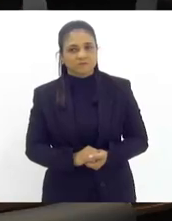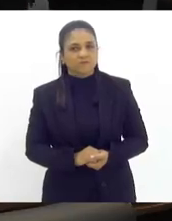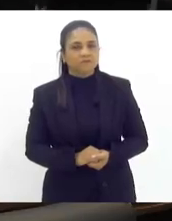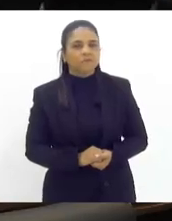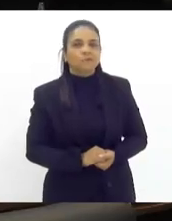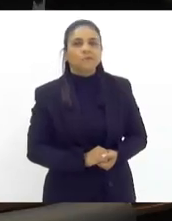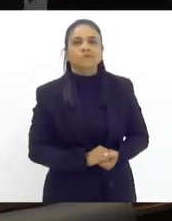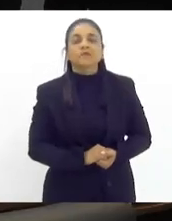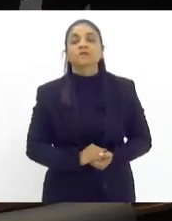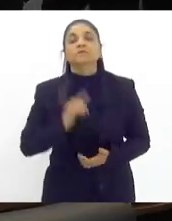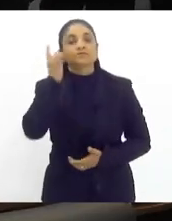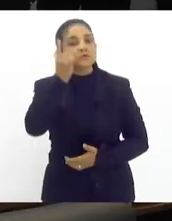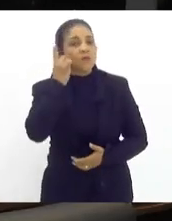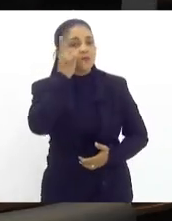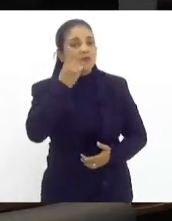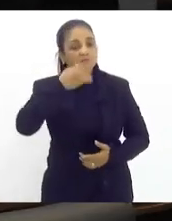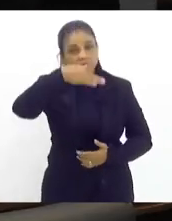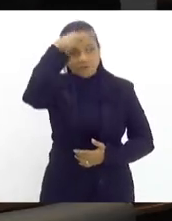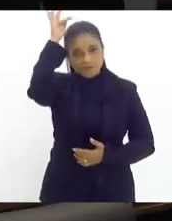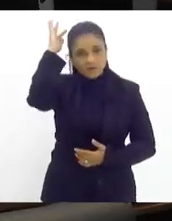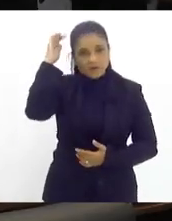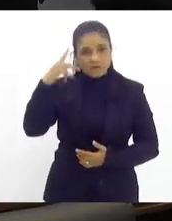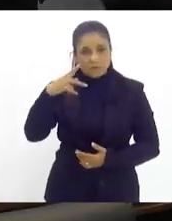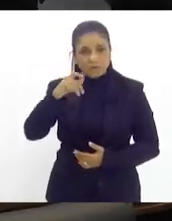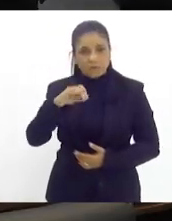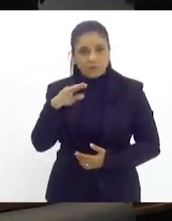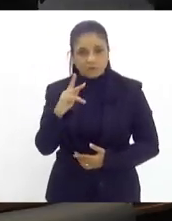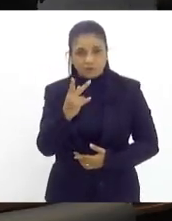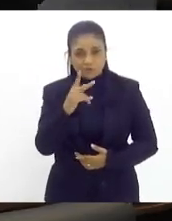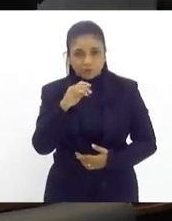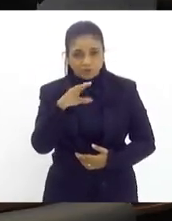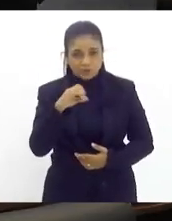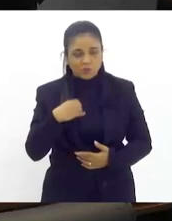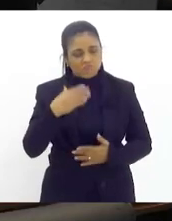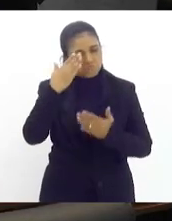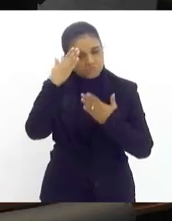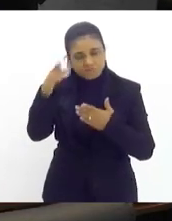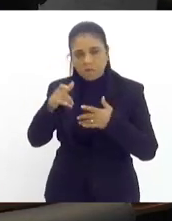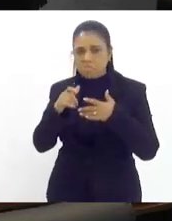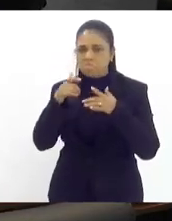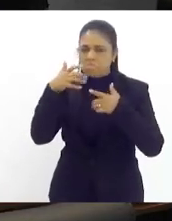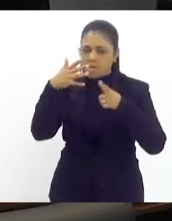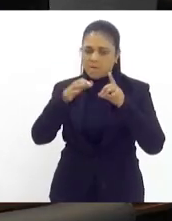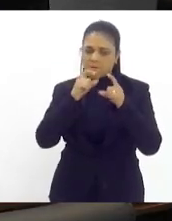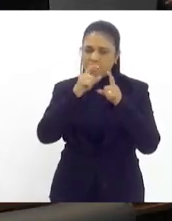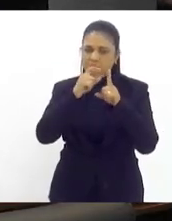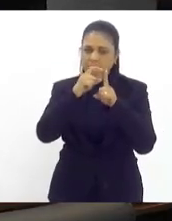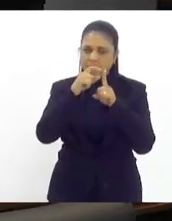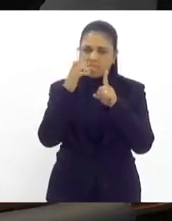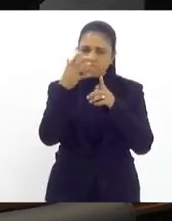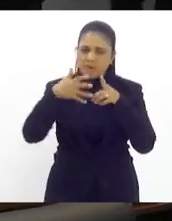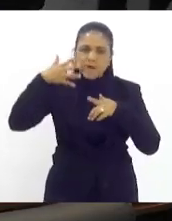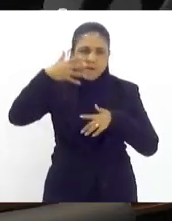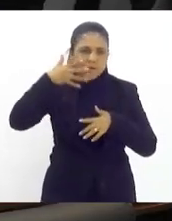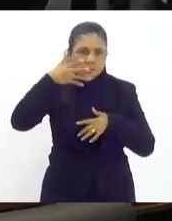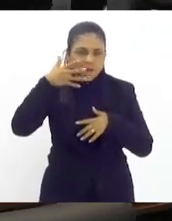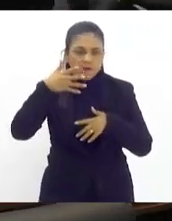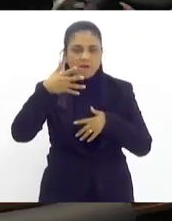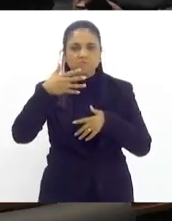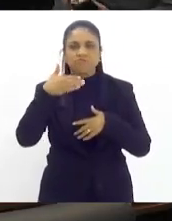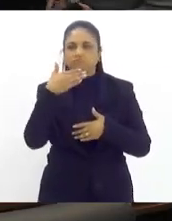Deputado Fred Pacheco obrigado pelas palavras Conforme solicitado vossa excelência deferido pedido por favor